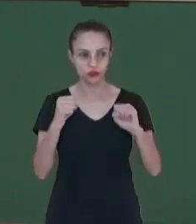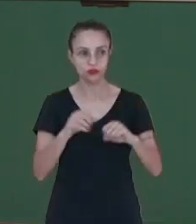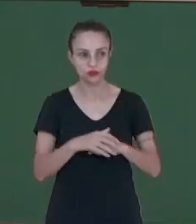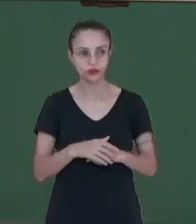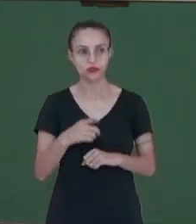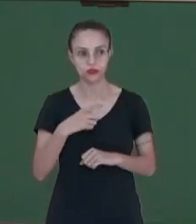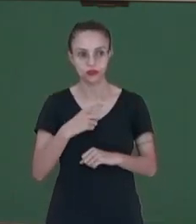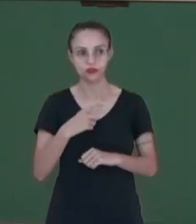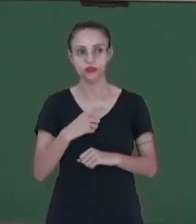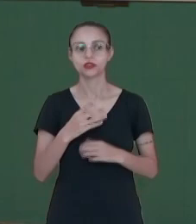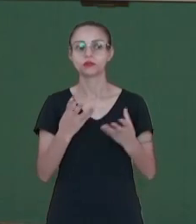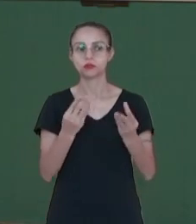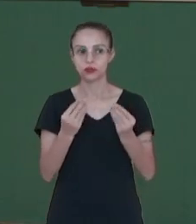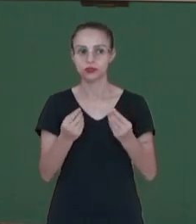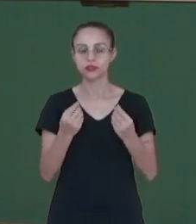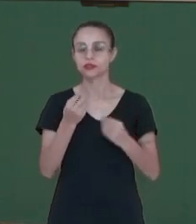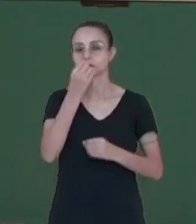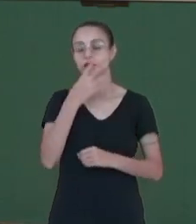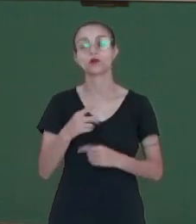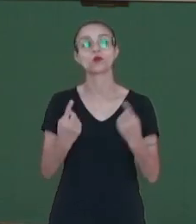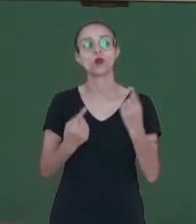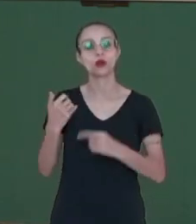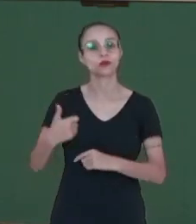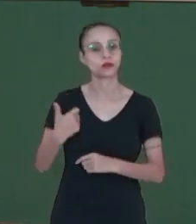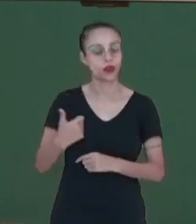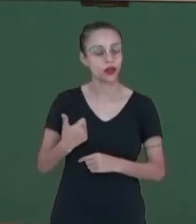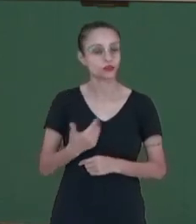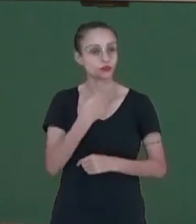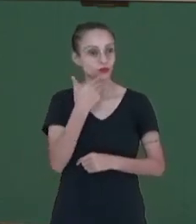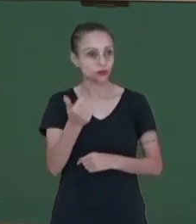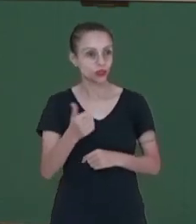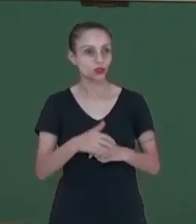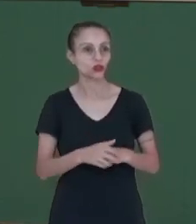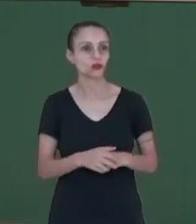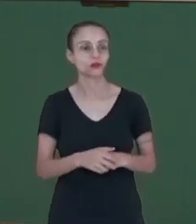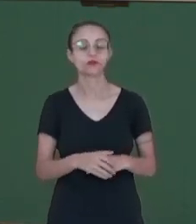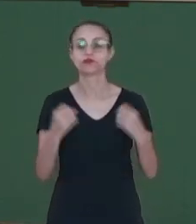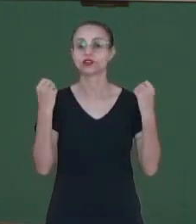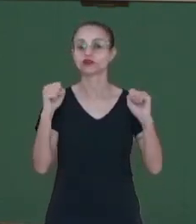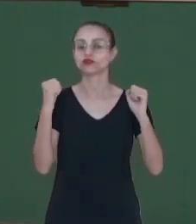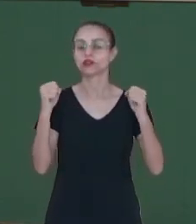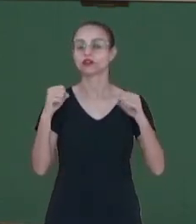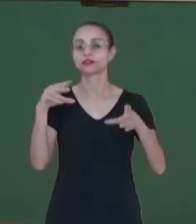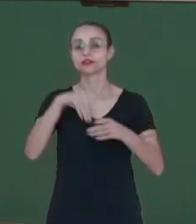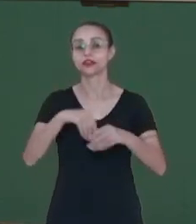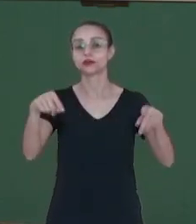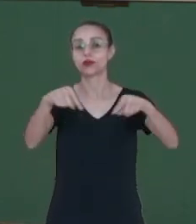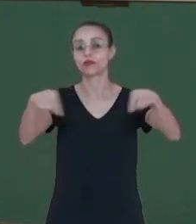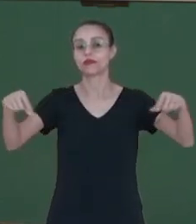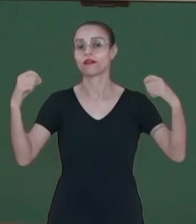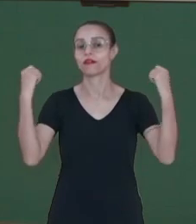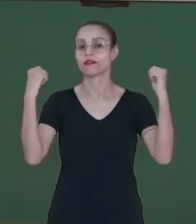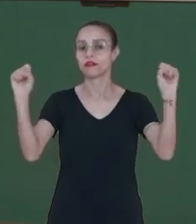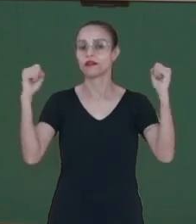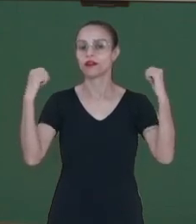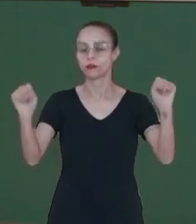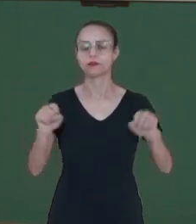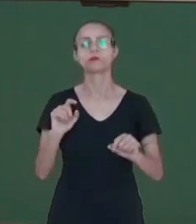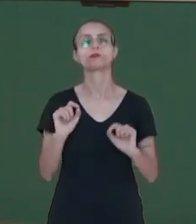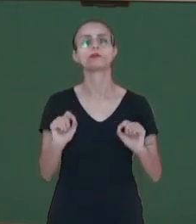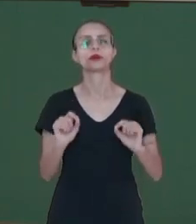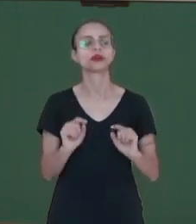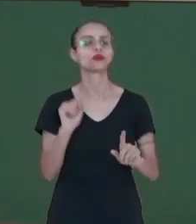Então, tem bastante benefício, para qual idade que ela é melhor. A ginástica de academia, quais são as ginásticas de academia, para que que ela